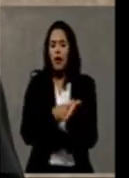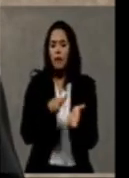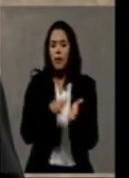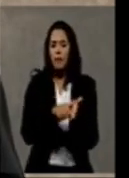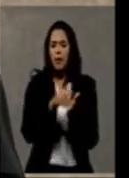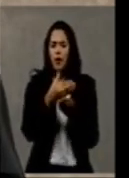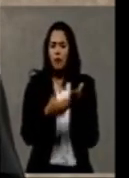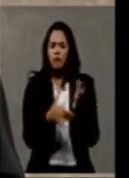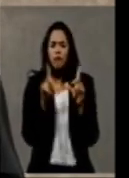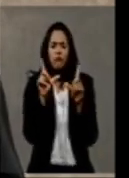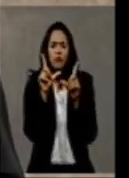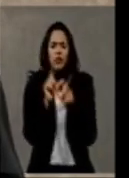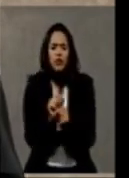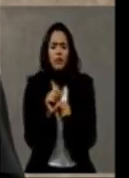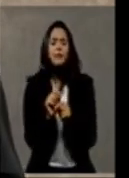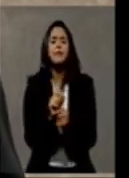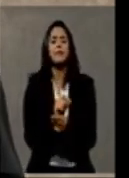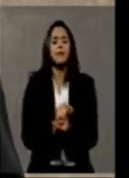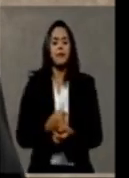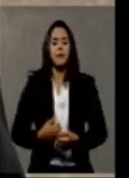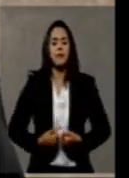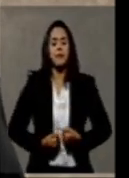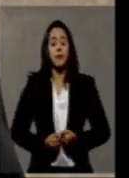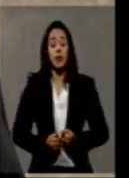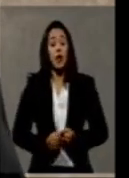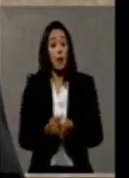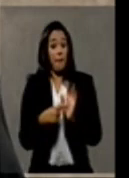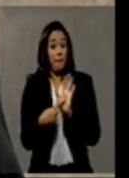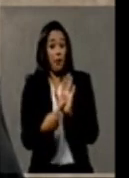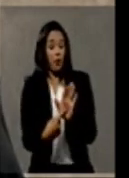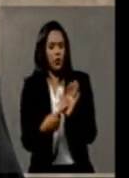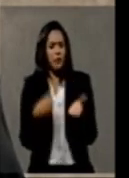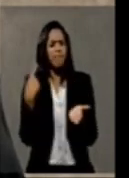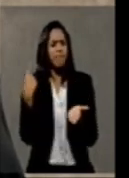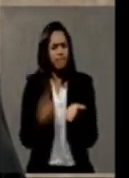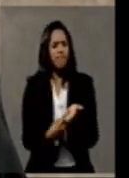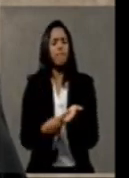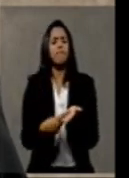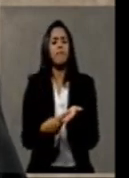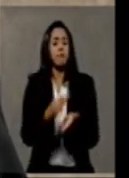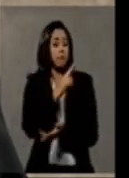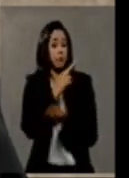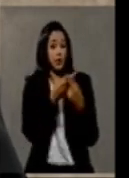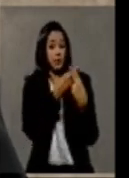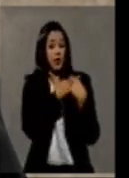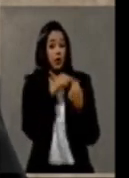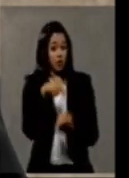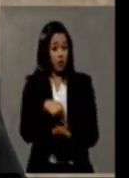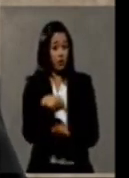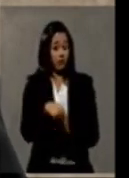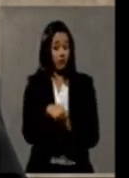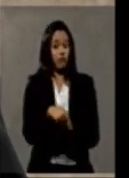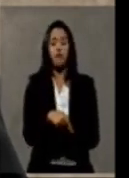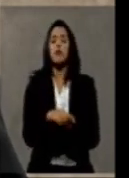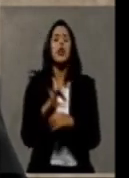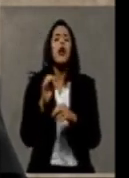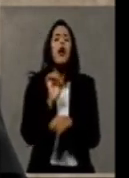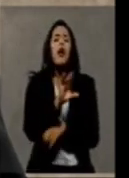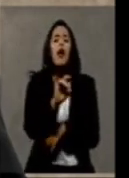mnemônico refletem o compromisso desta corte de seus ministros